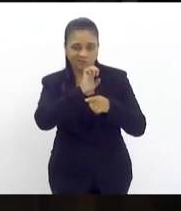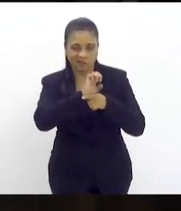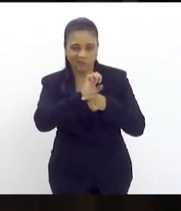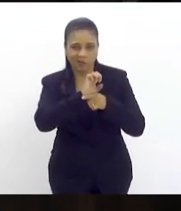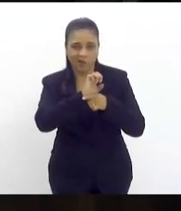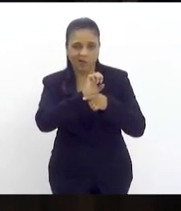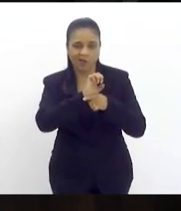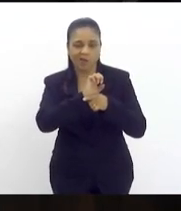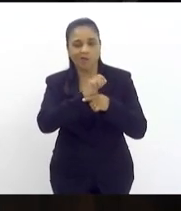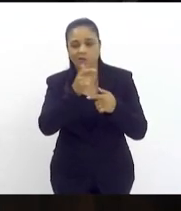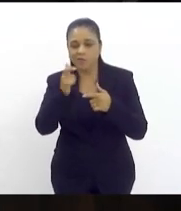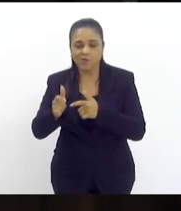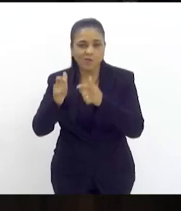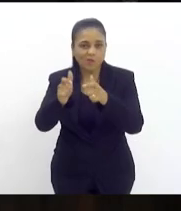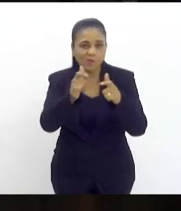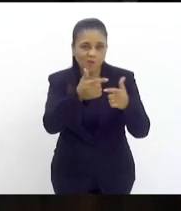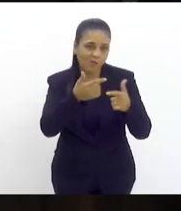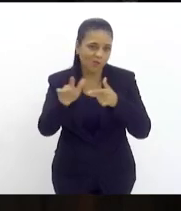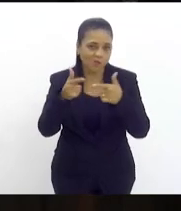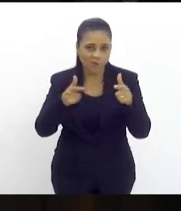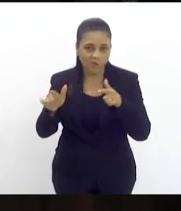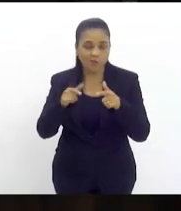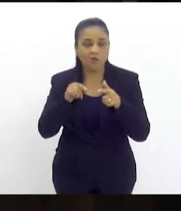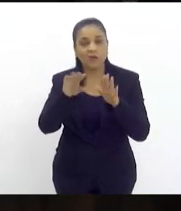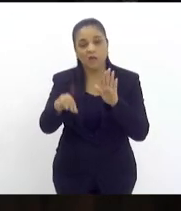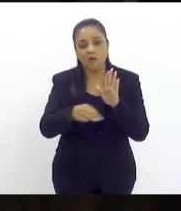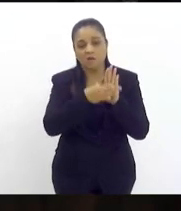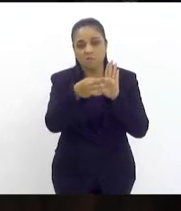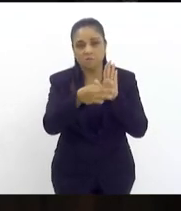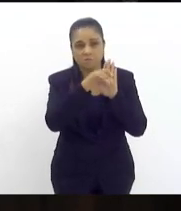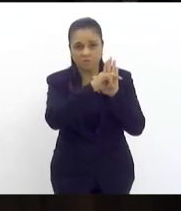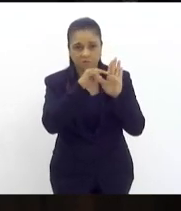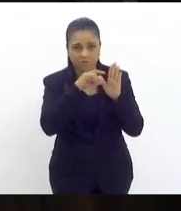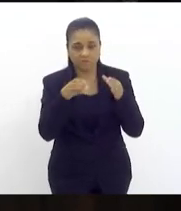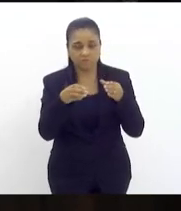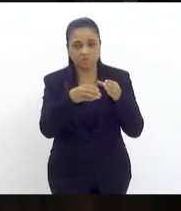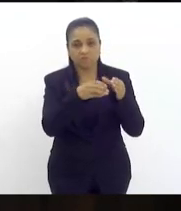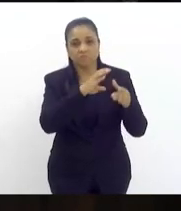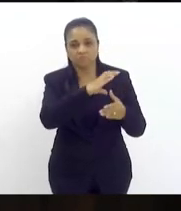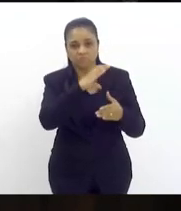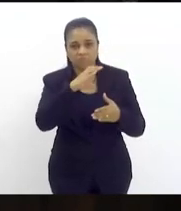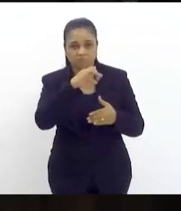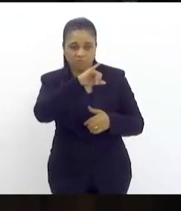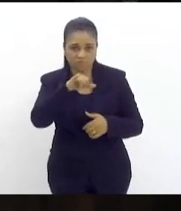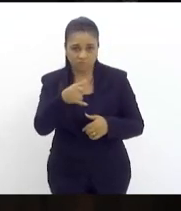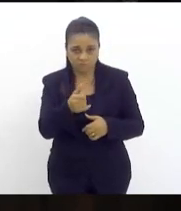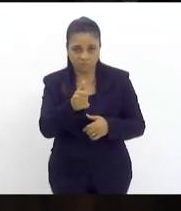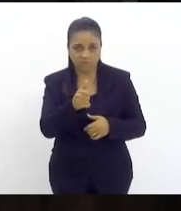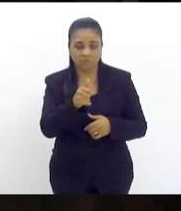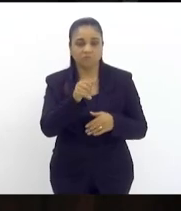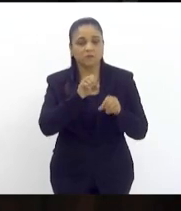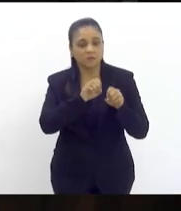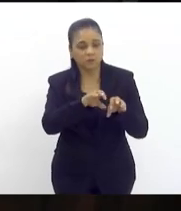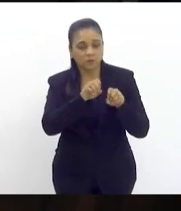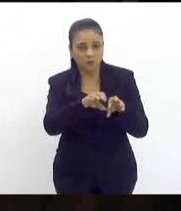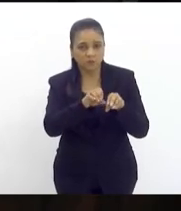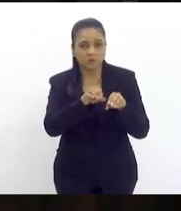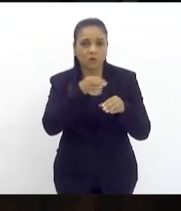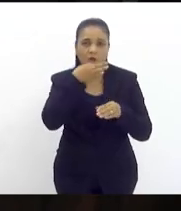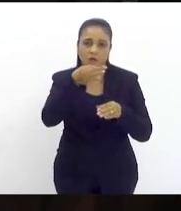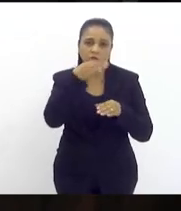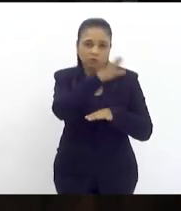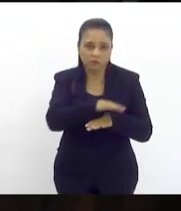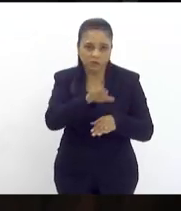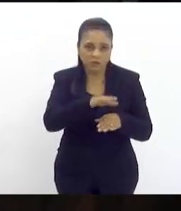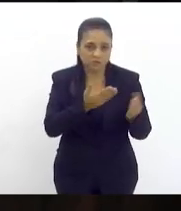dá outras providências, pendendo de pareceres das comissões Constituição e Justiça, de Educação, de Assuntos da